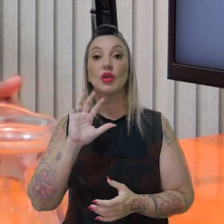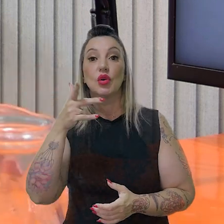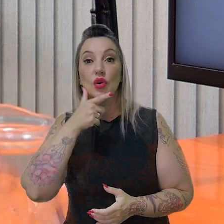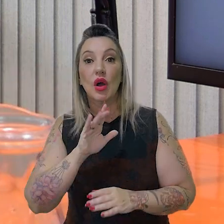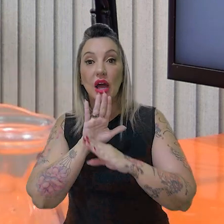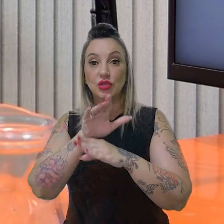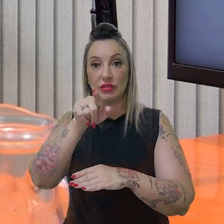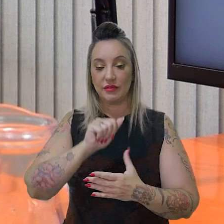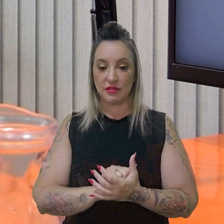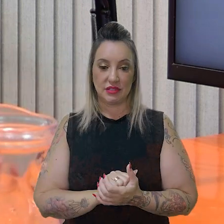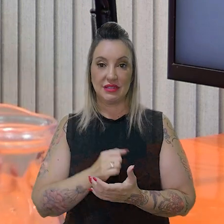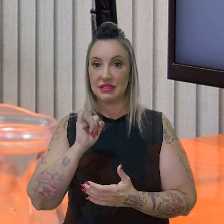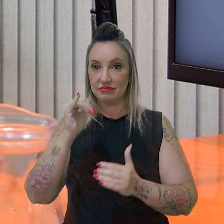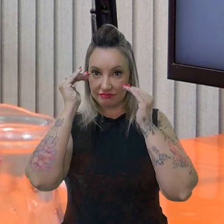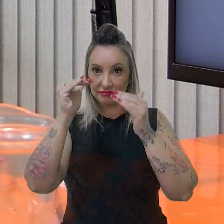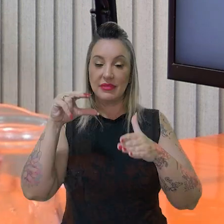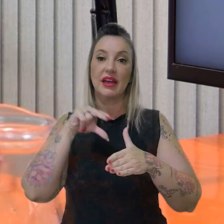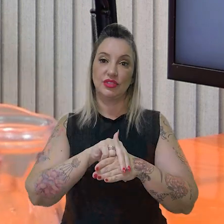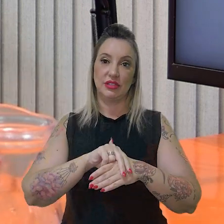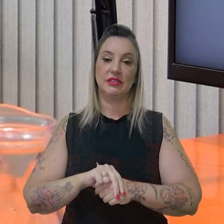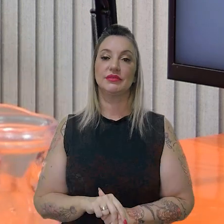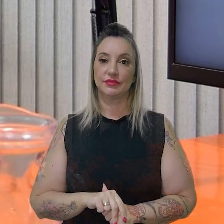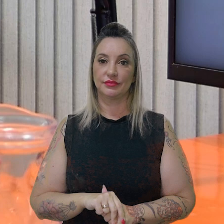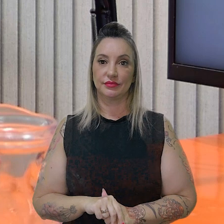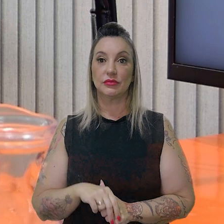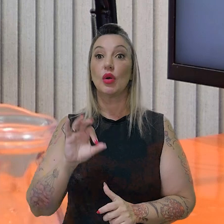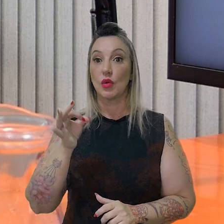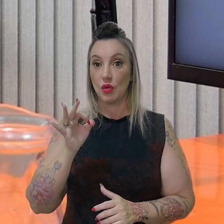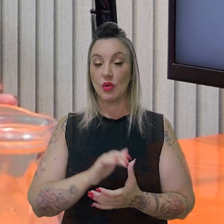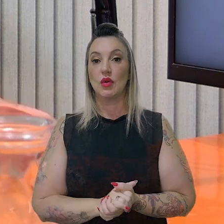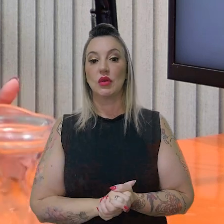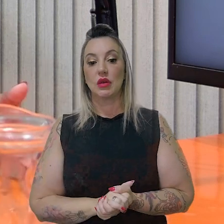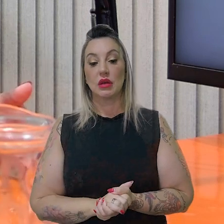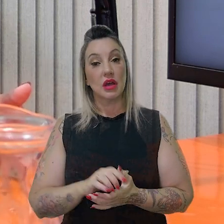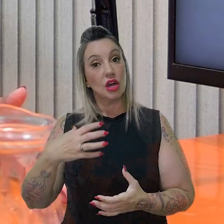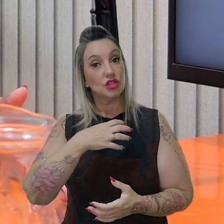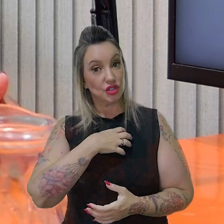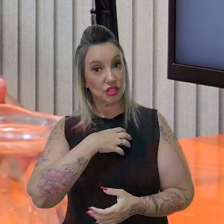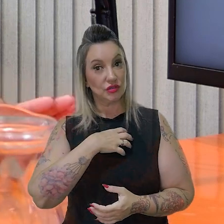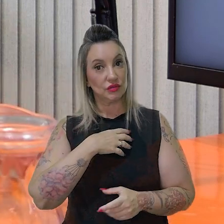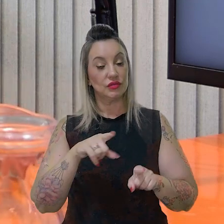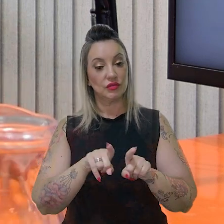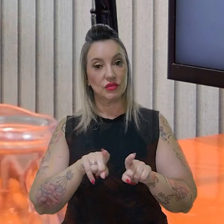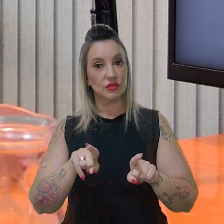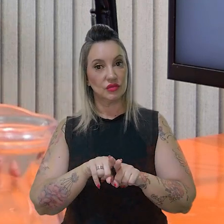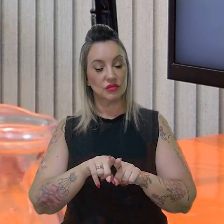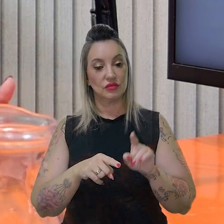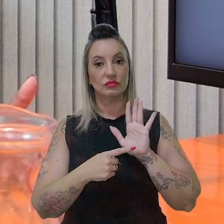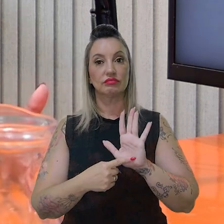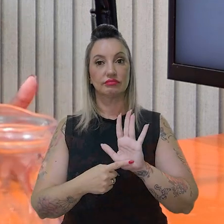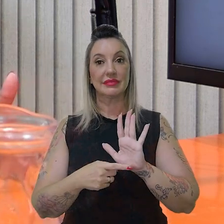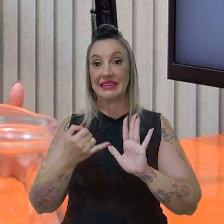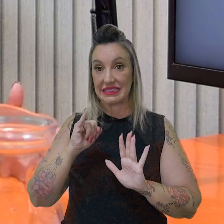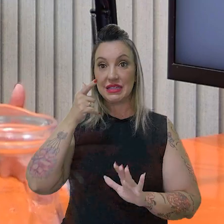ajudar mesmo não cumprindo essa agenda isso ótimo né E aí eu falei assim é uma forma de eu também um sinalizador de saber